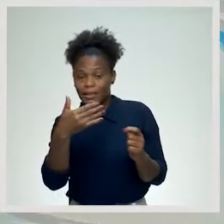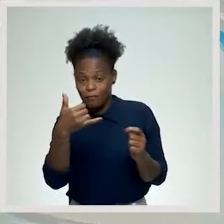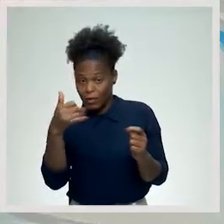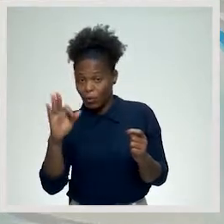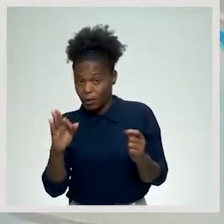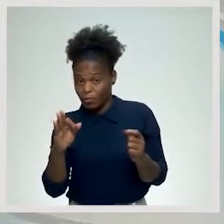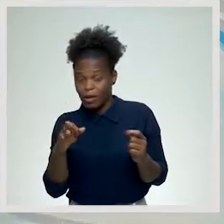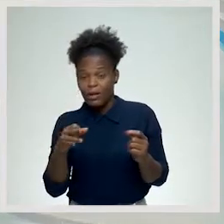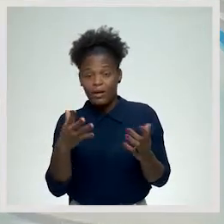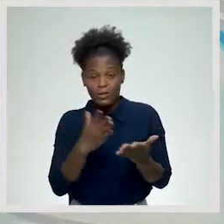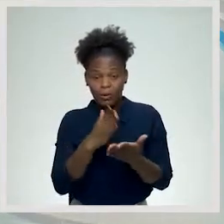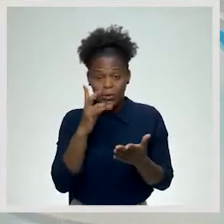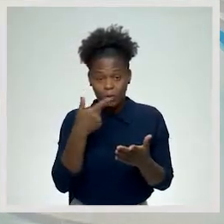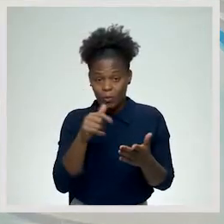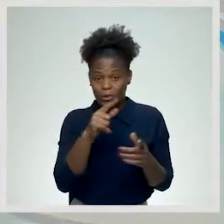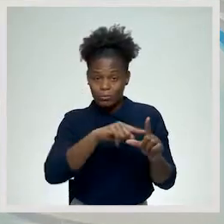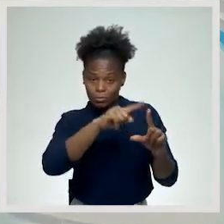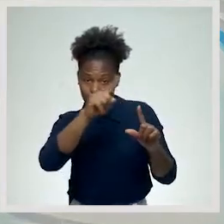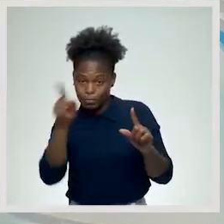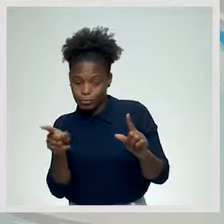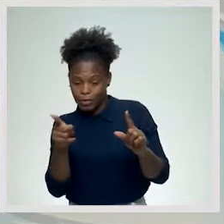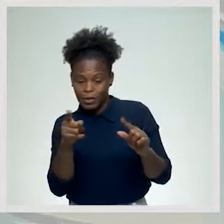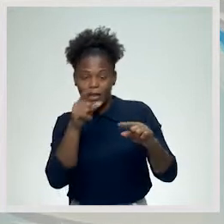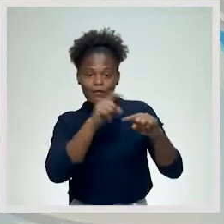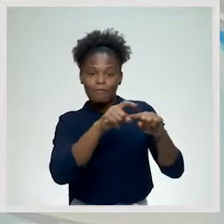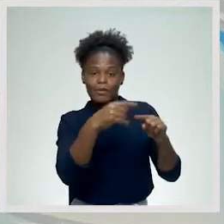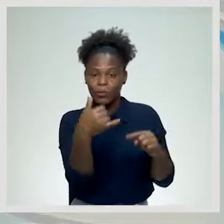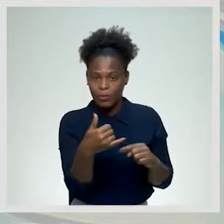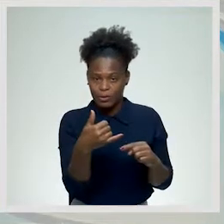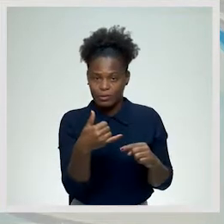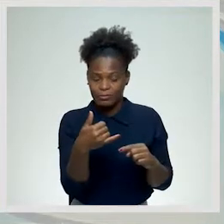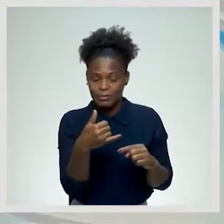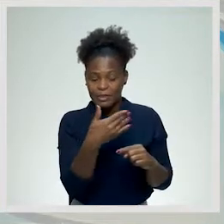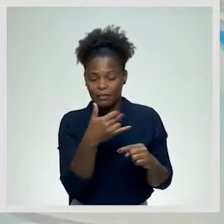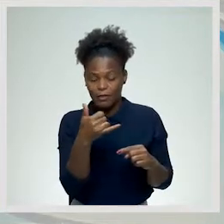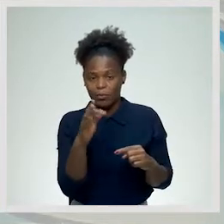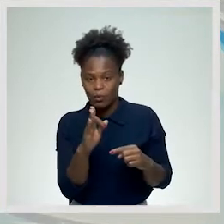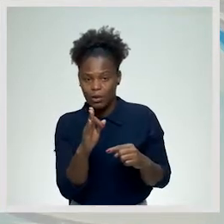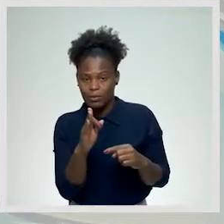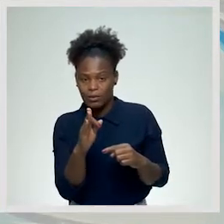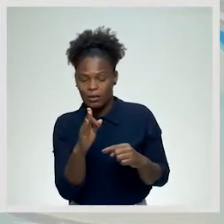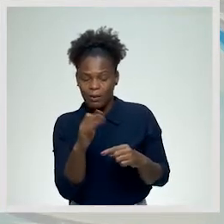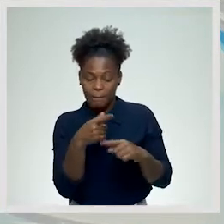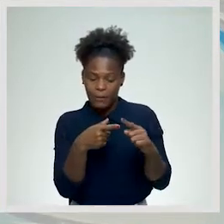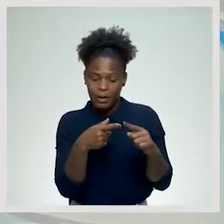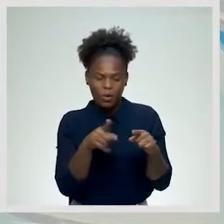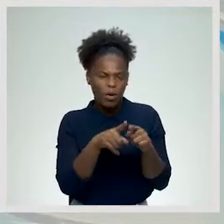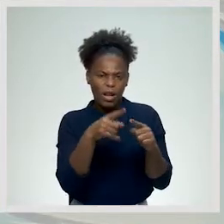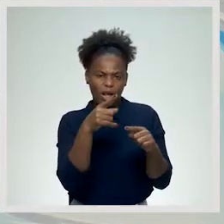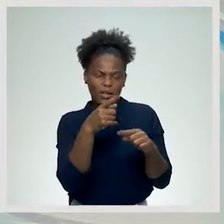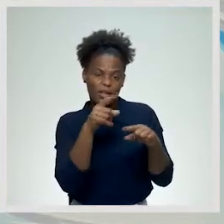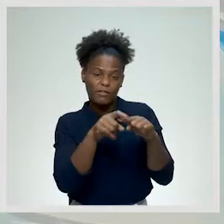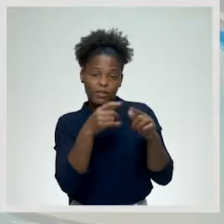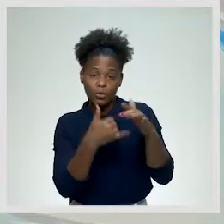124. Basta que nós peguemos o arco e dividimos por 2. Então, 124 por 2